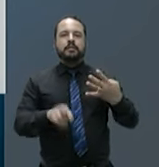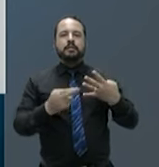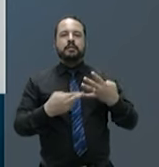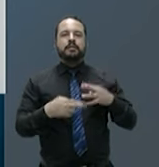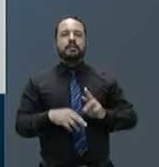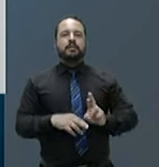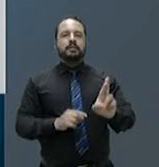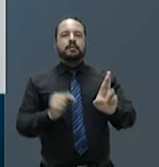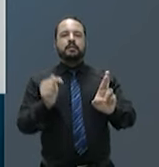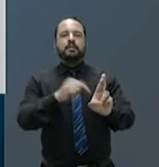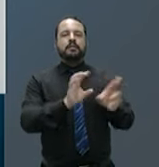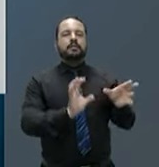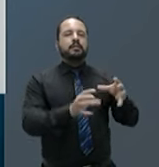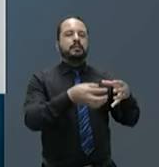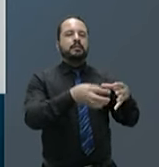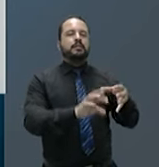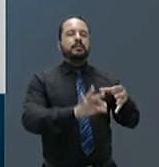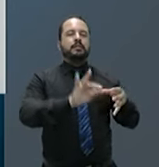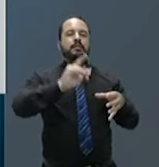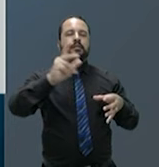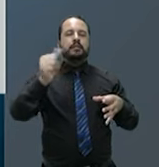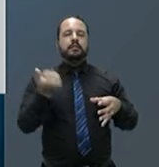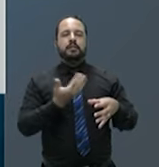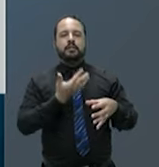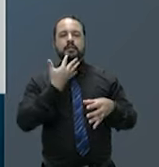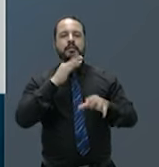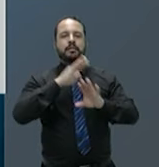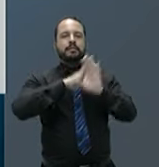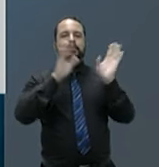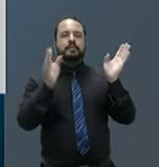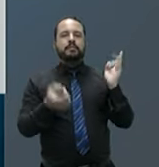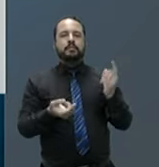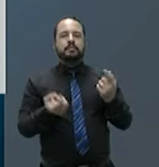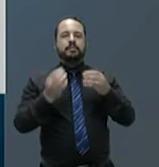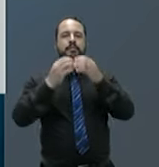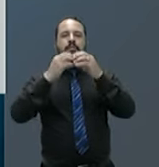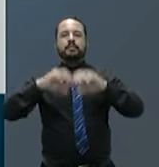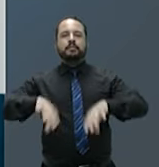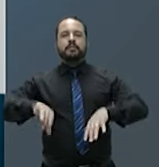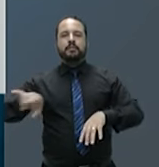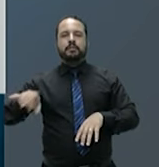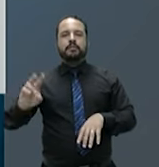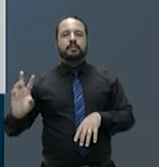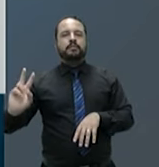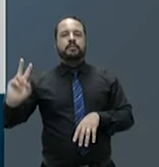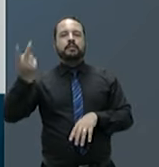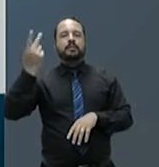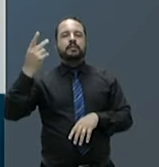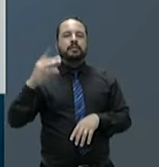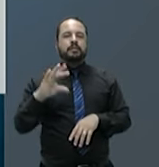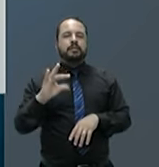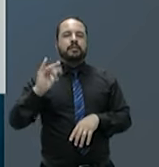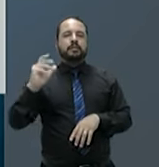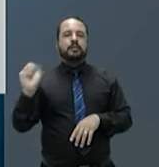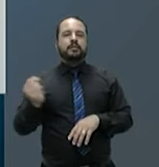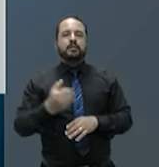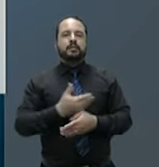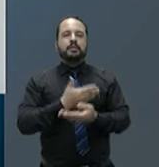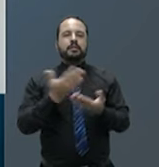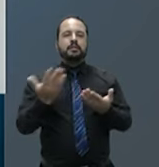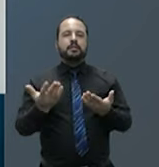Westland seja reconhecida de forma a que venha prejudicar a pretensão da Valor em S.A. Pois bem, superada esta